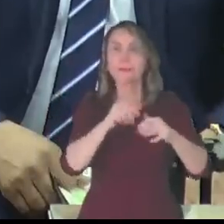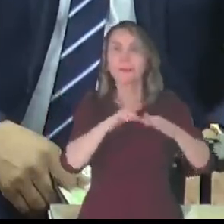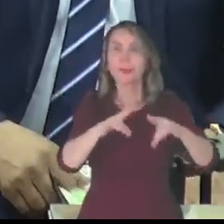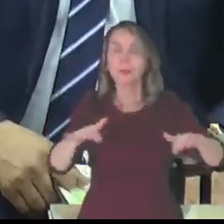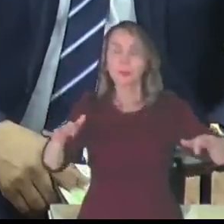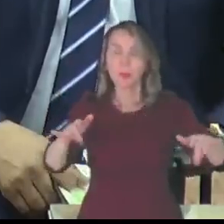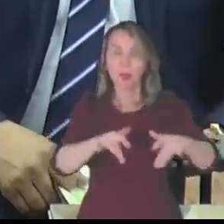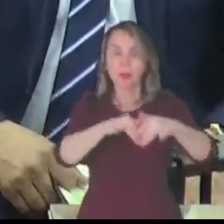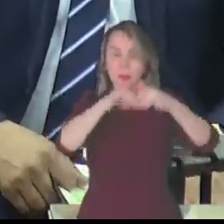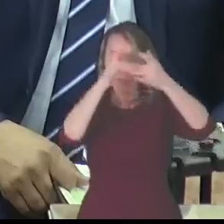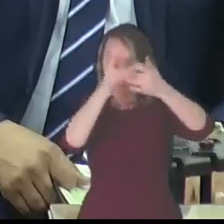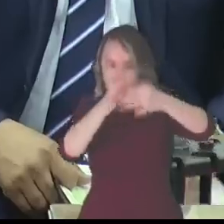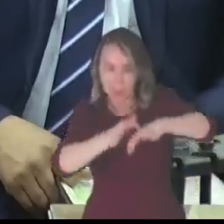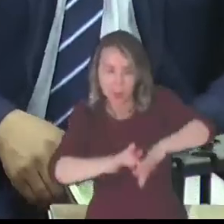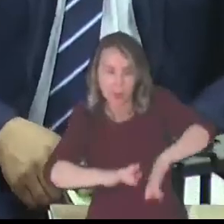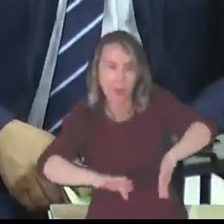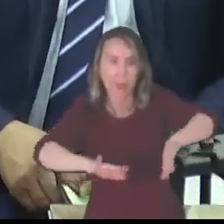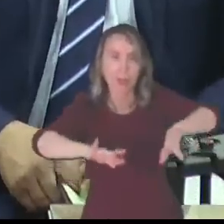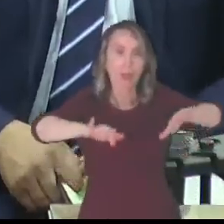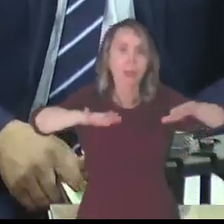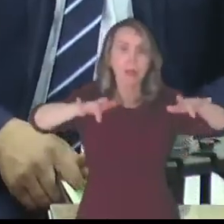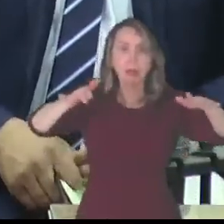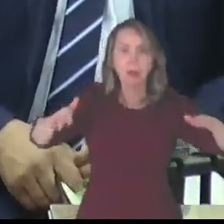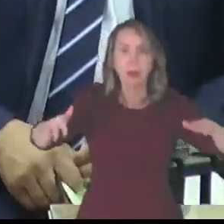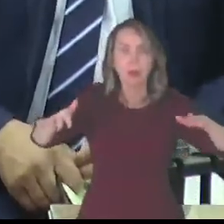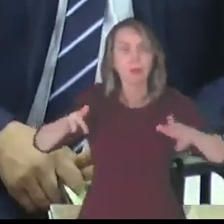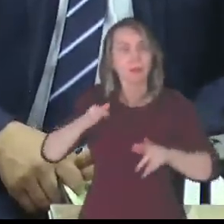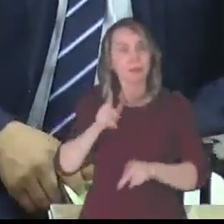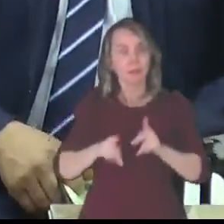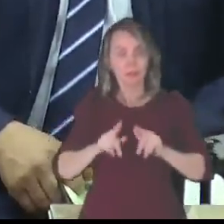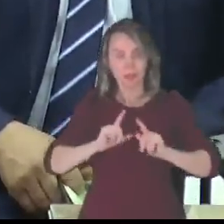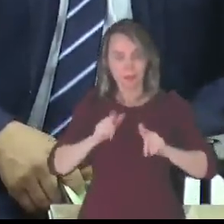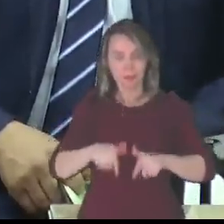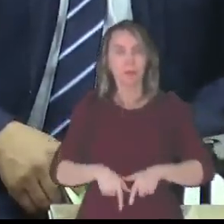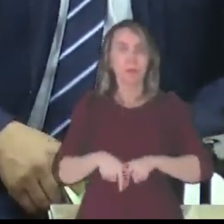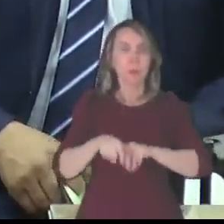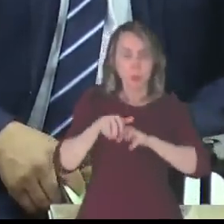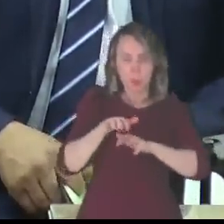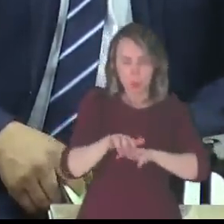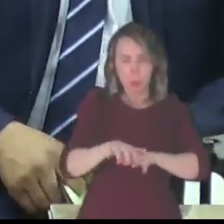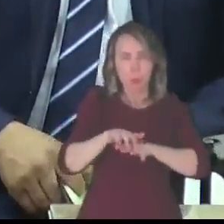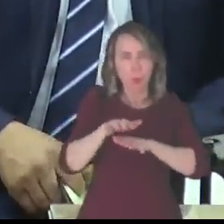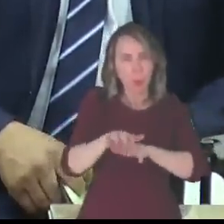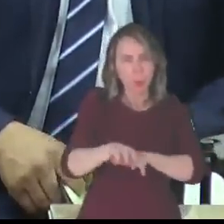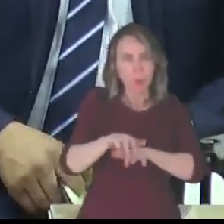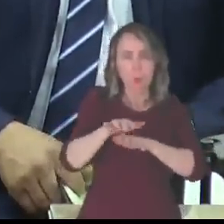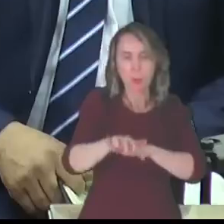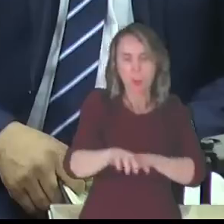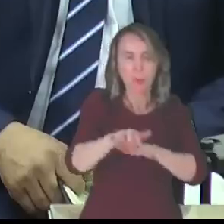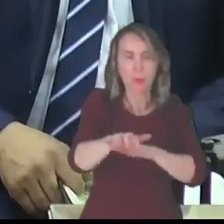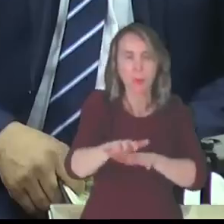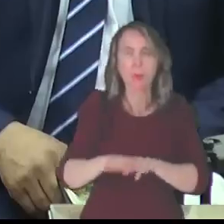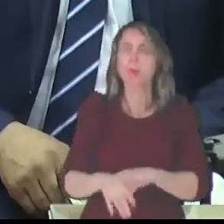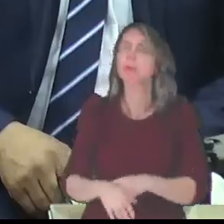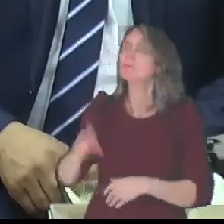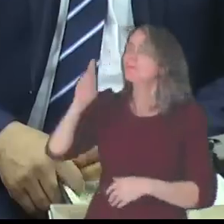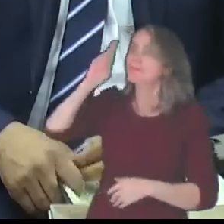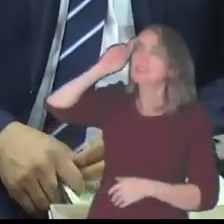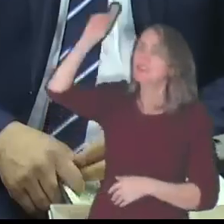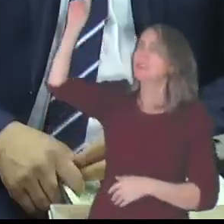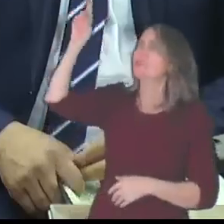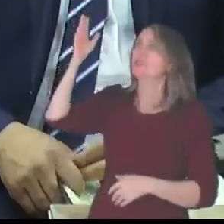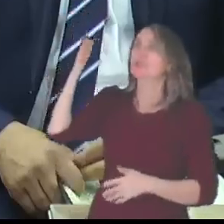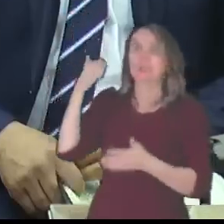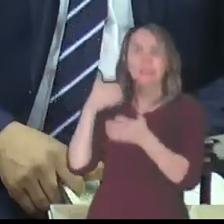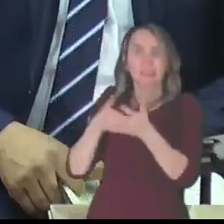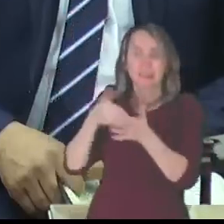E Israel passou a Peixoto Jeová abre esse mar resolve esse problema eu estou